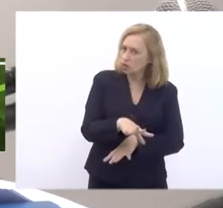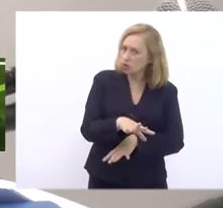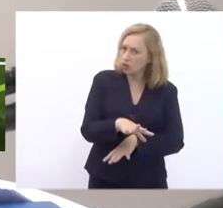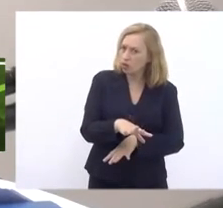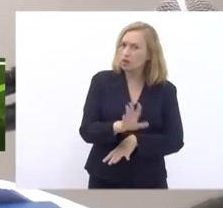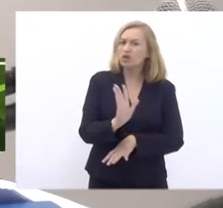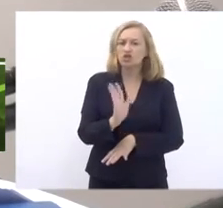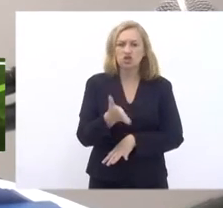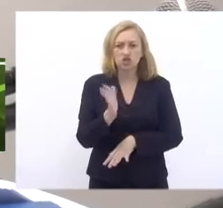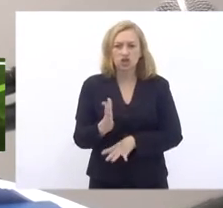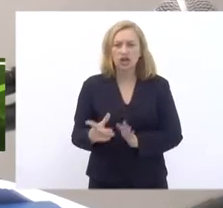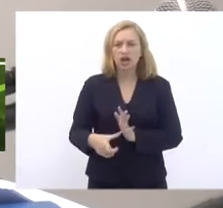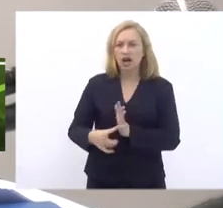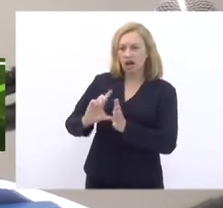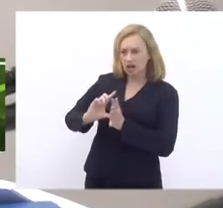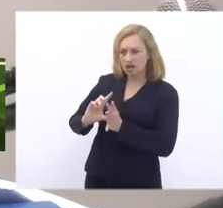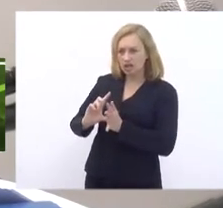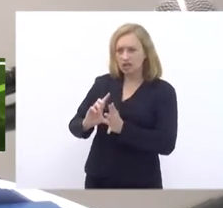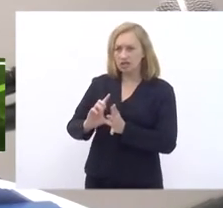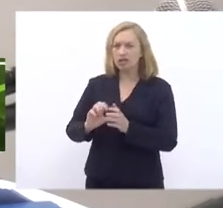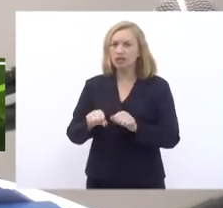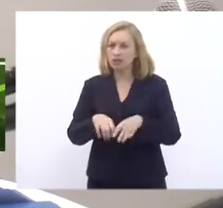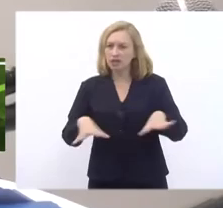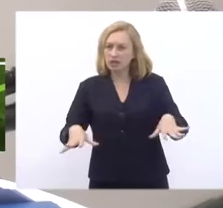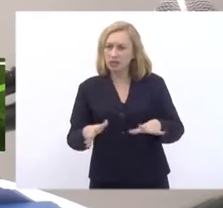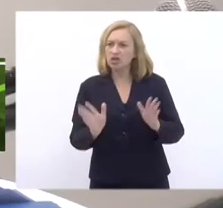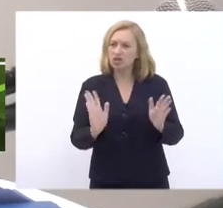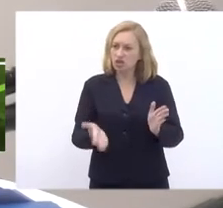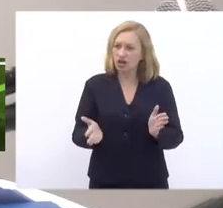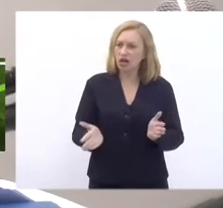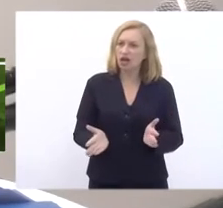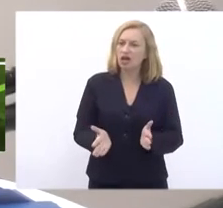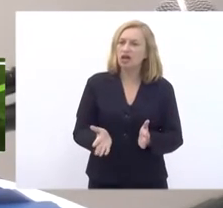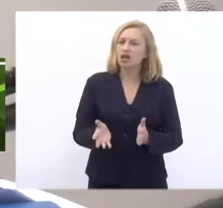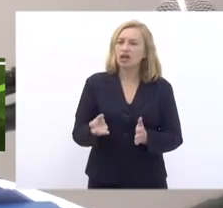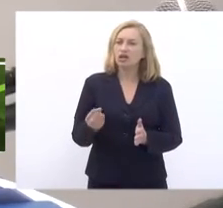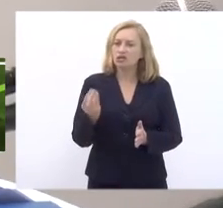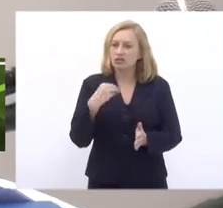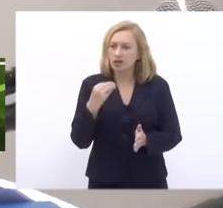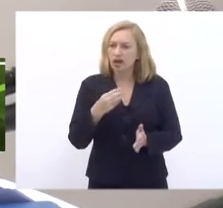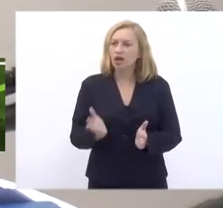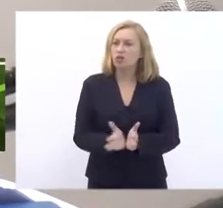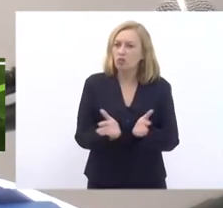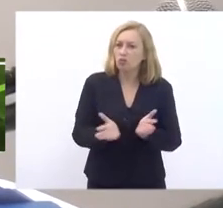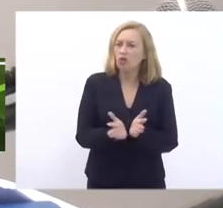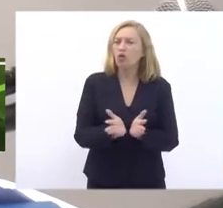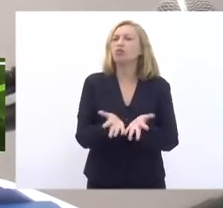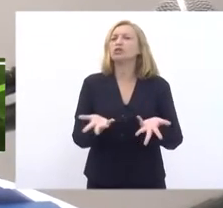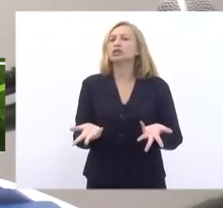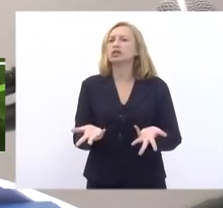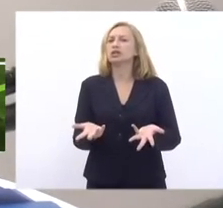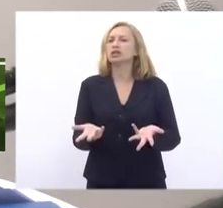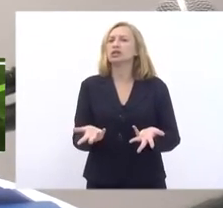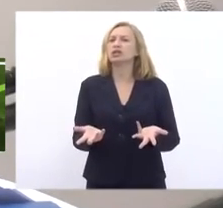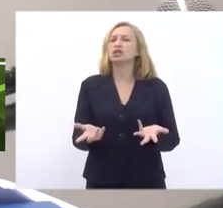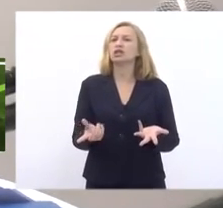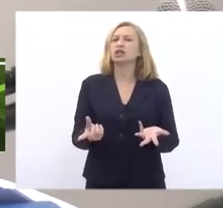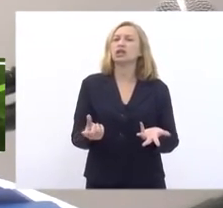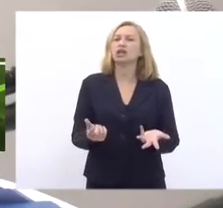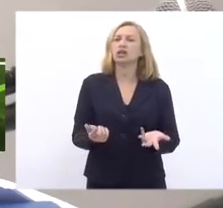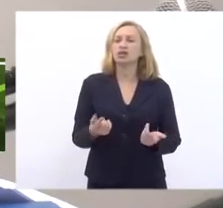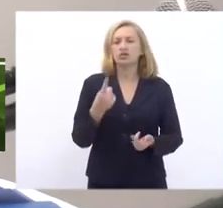empobrecimento já estava dando antes da pandemia e se aprofundou com a pandemia, né, essa tarifa ficou celebrada